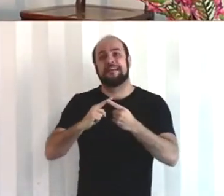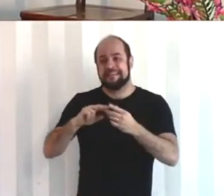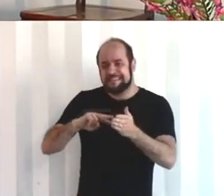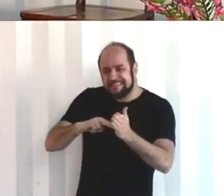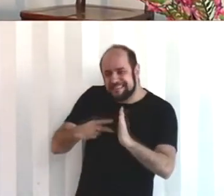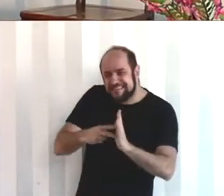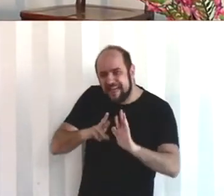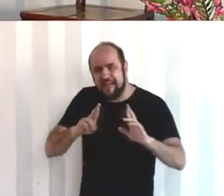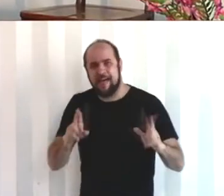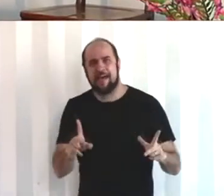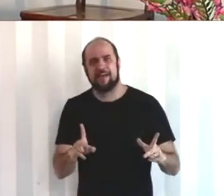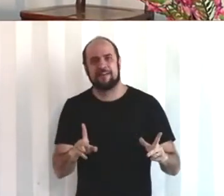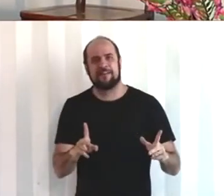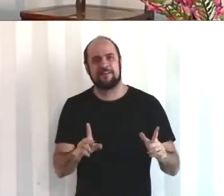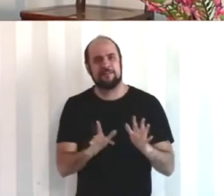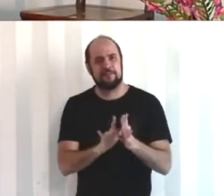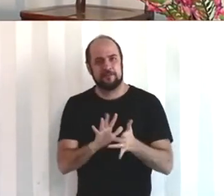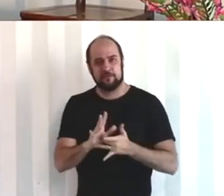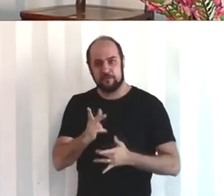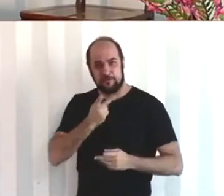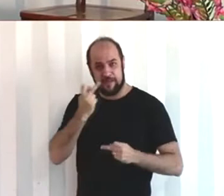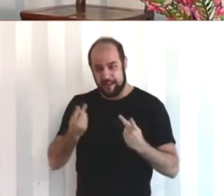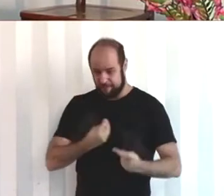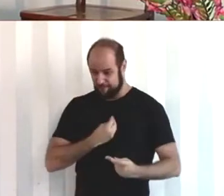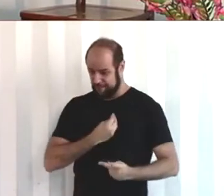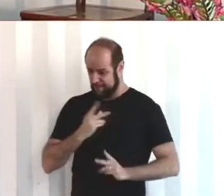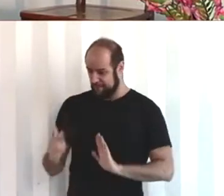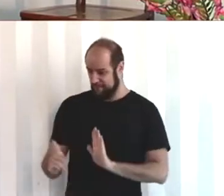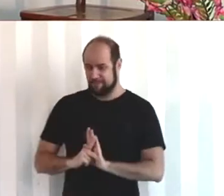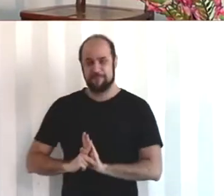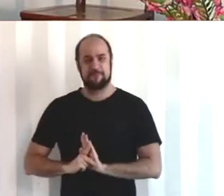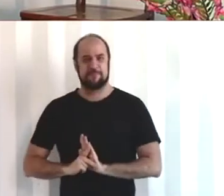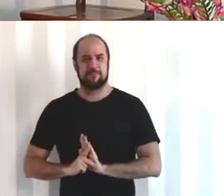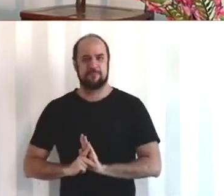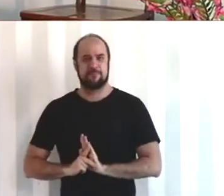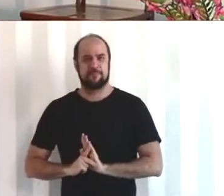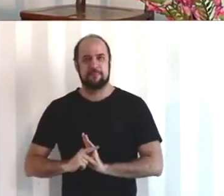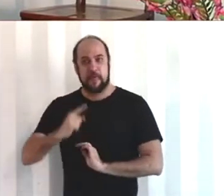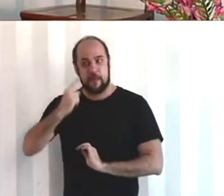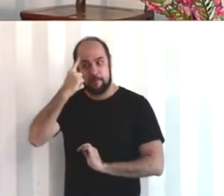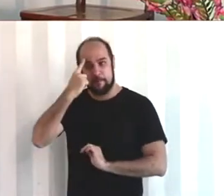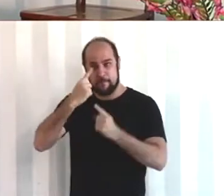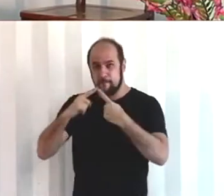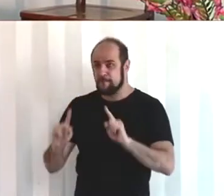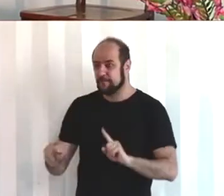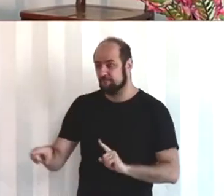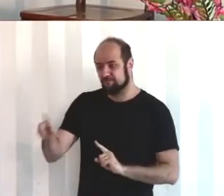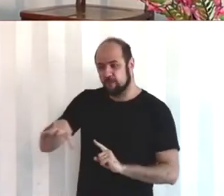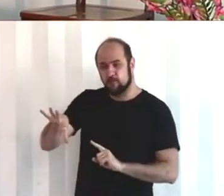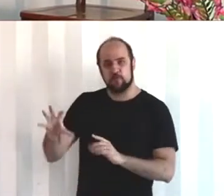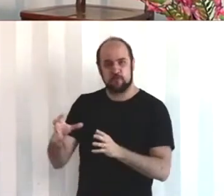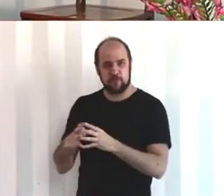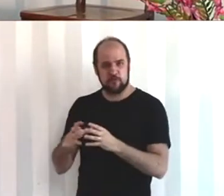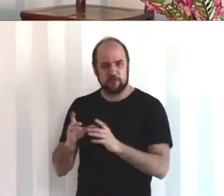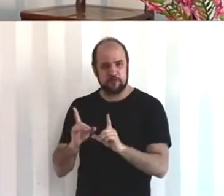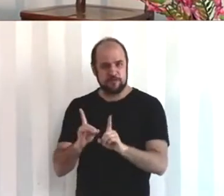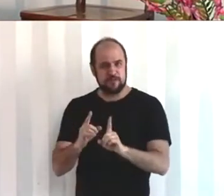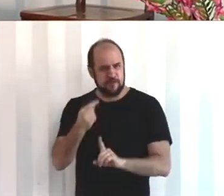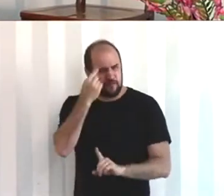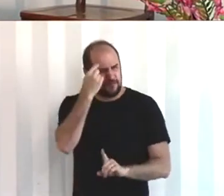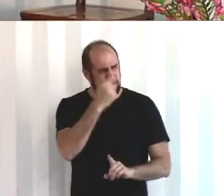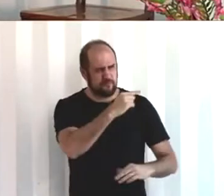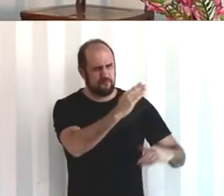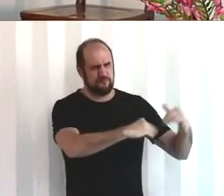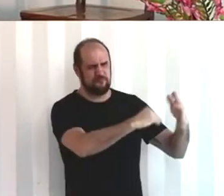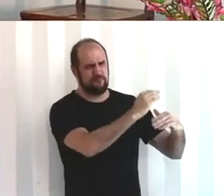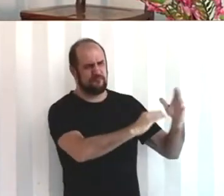Mas os homens não entenderam. Começaram a dar um valor para o templo. E Deus falou: vai chegar a hora, e já chegou, em